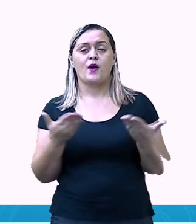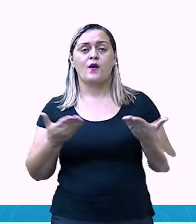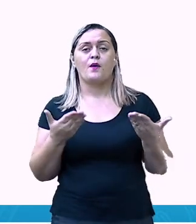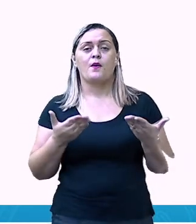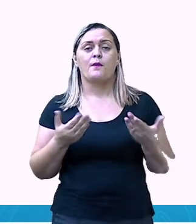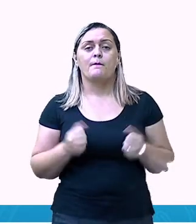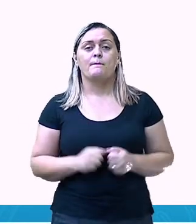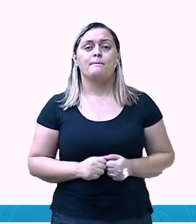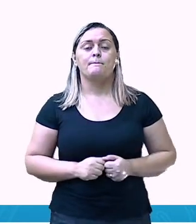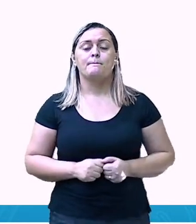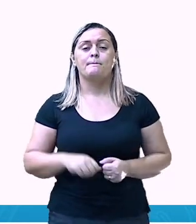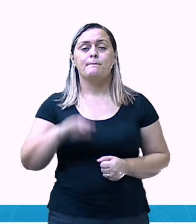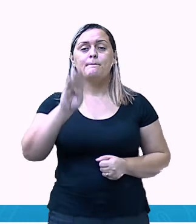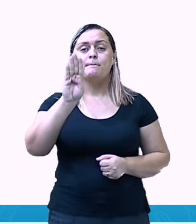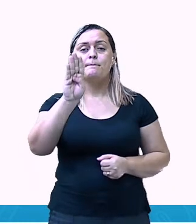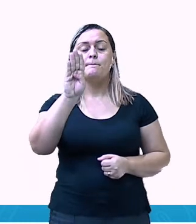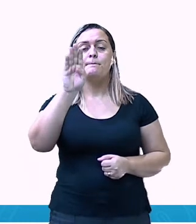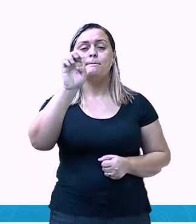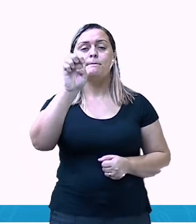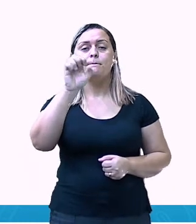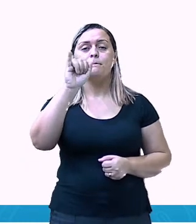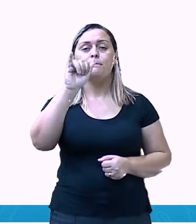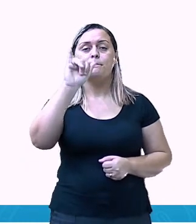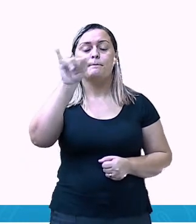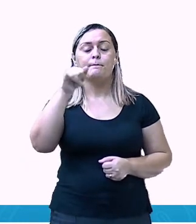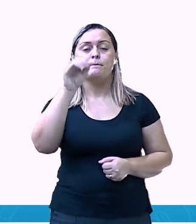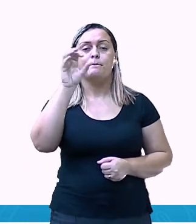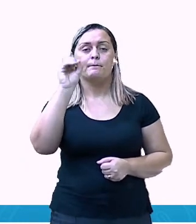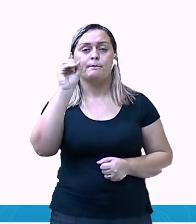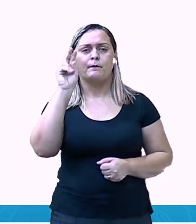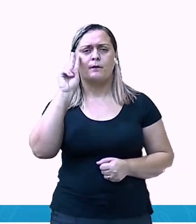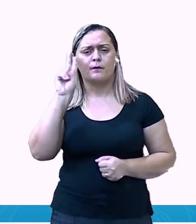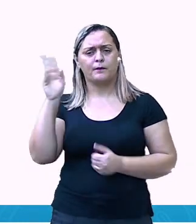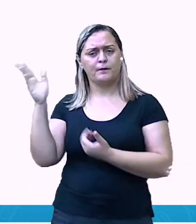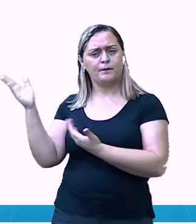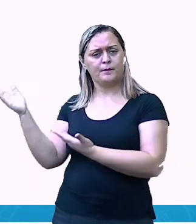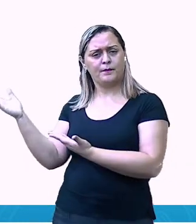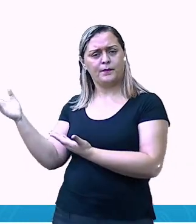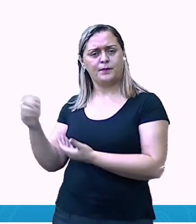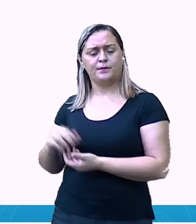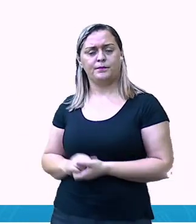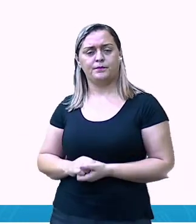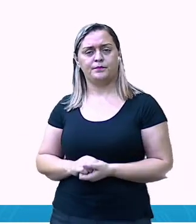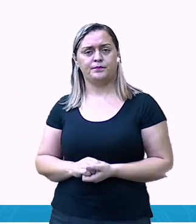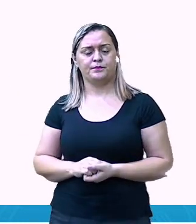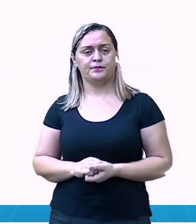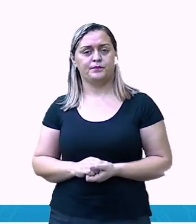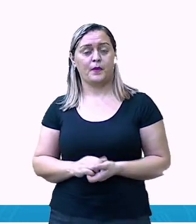olha lá, o B, o E e o I.